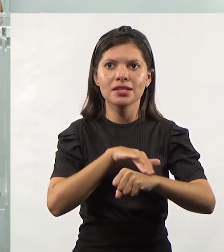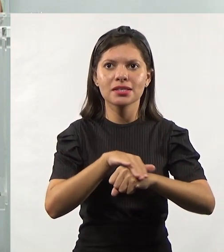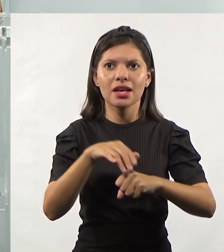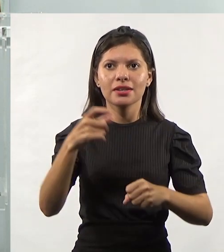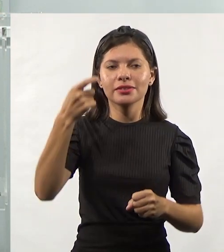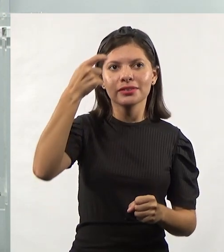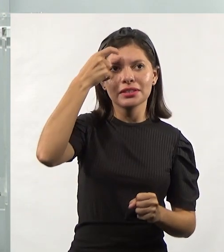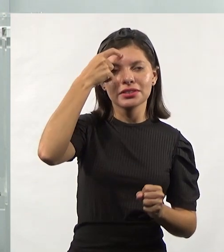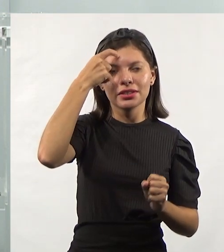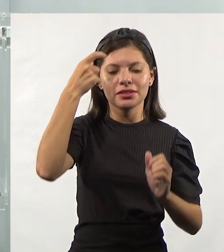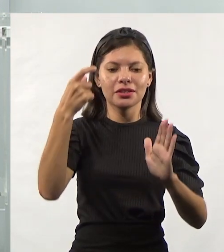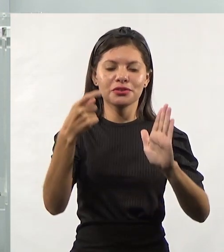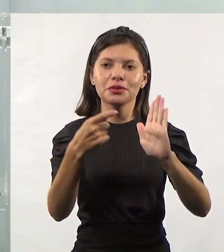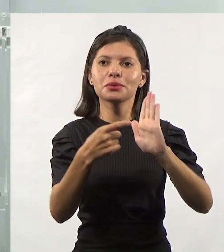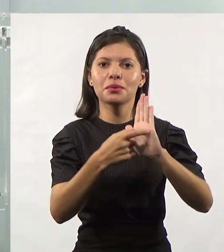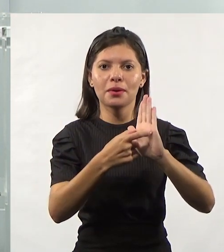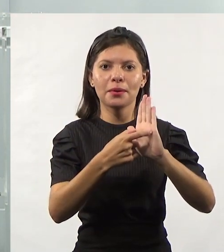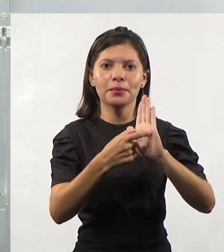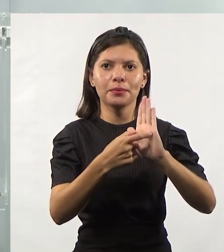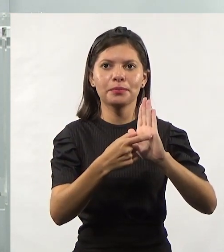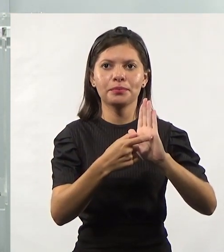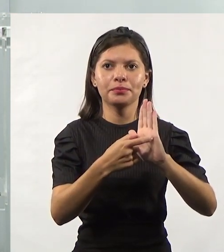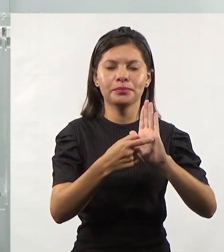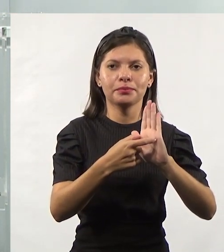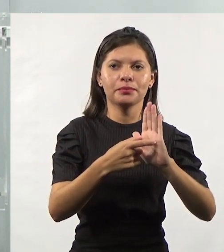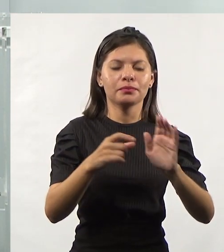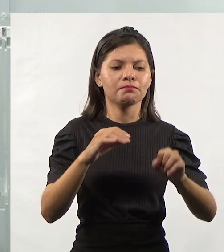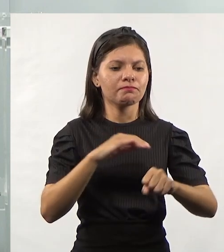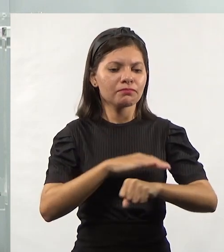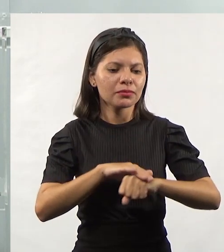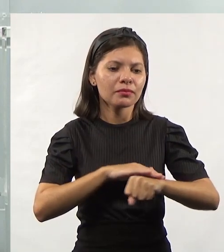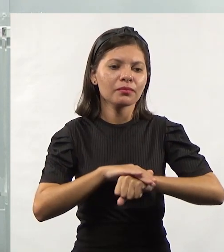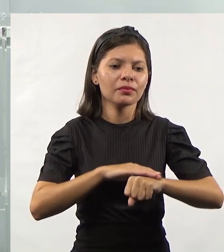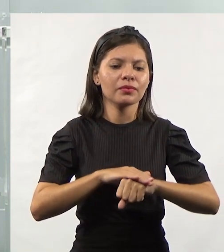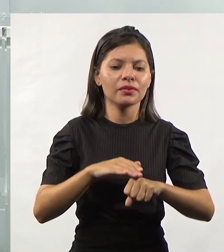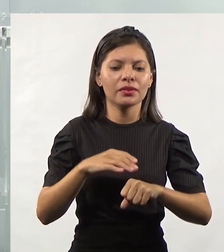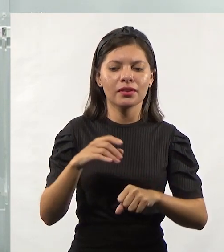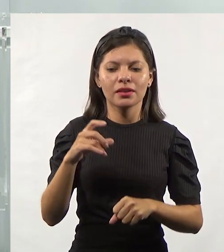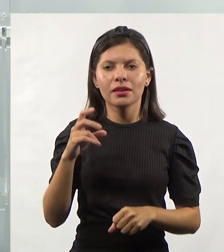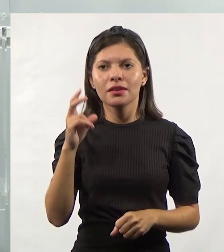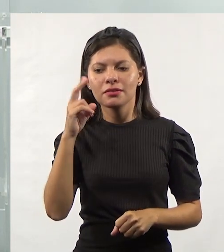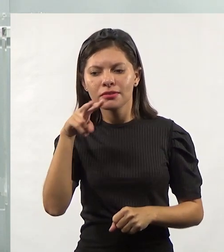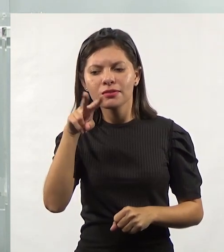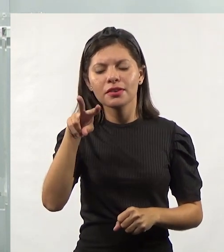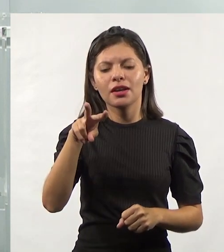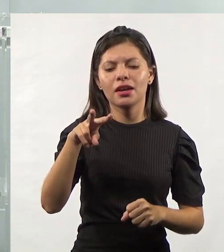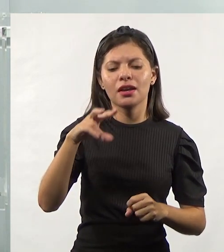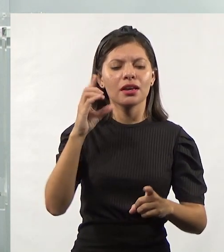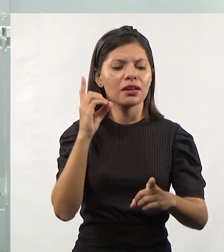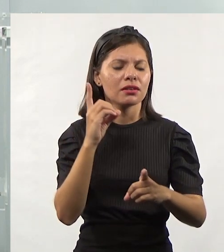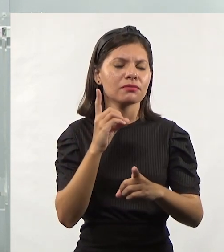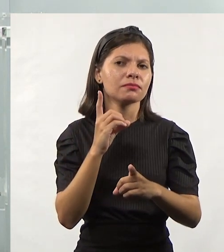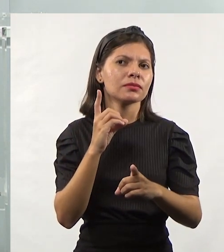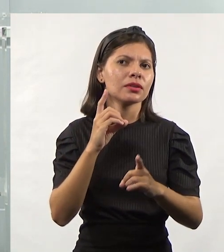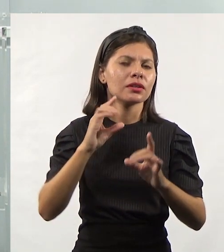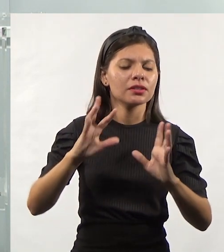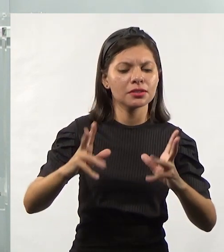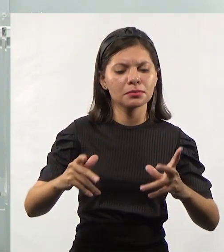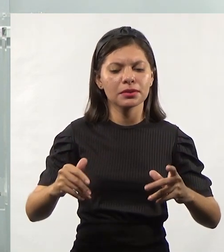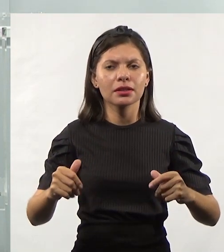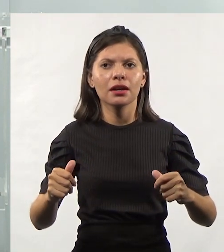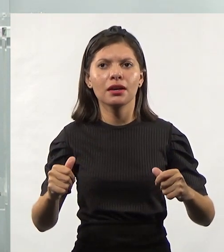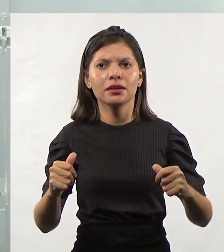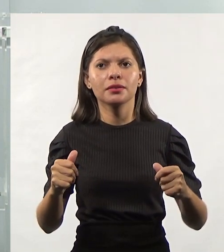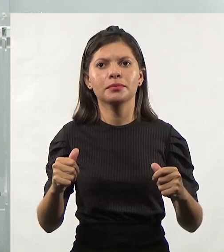né, até chats de inteligência artificial hoje que a gente pode ver, consultar e